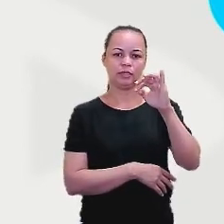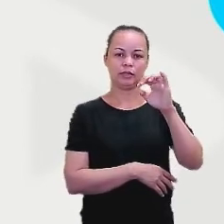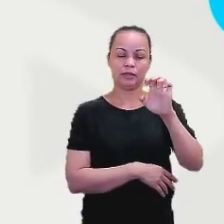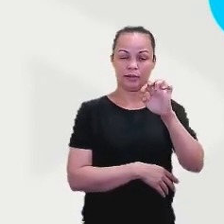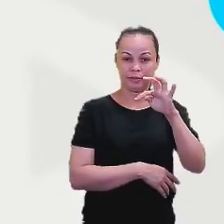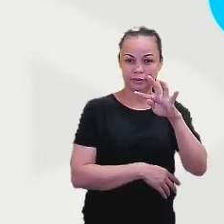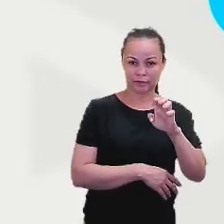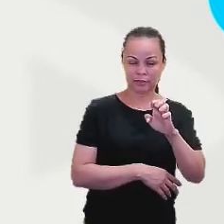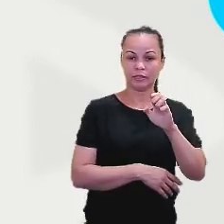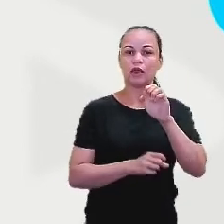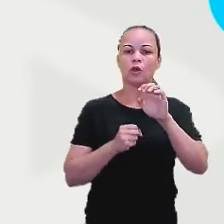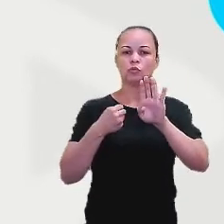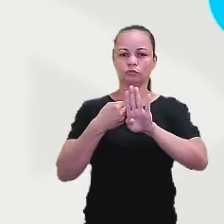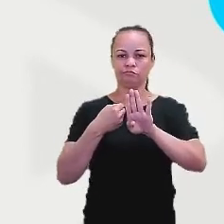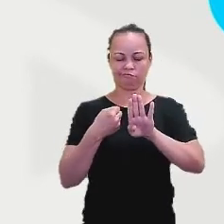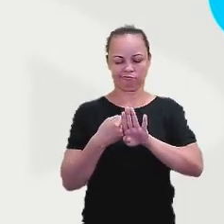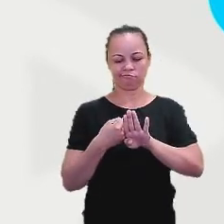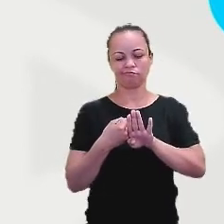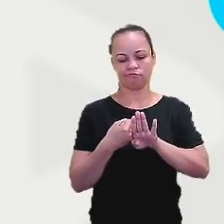substantivo,